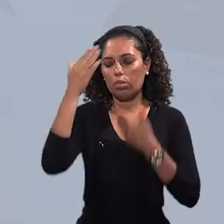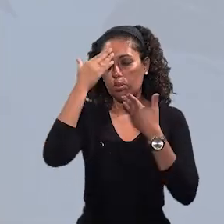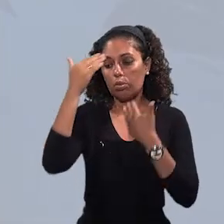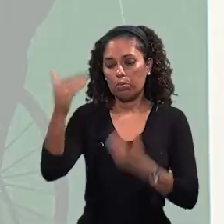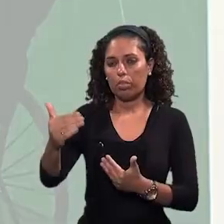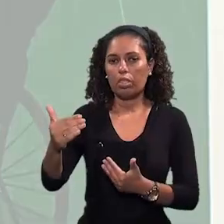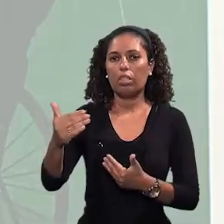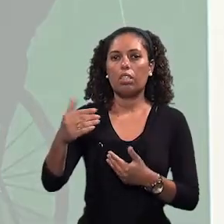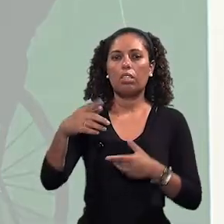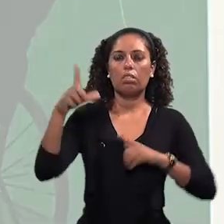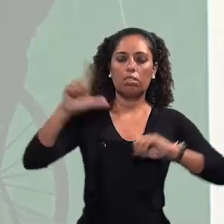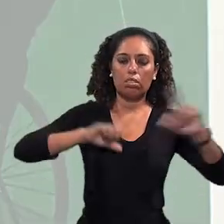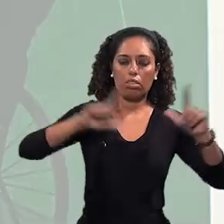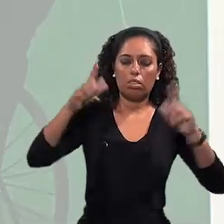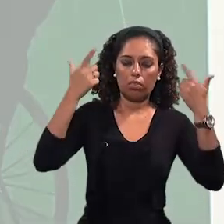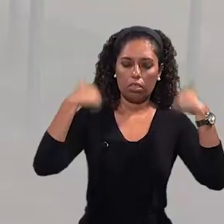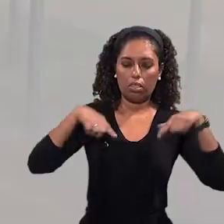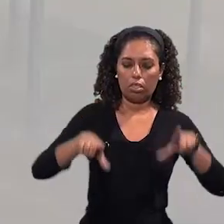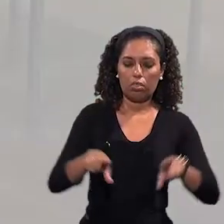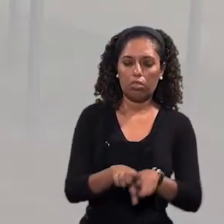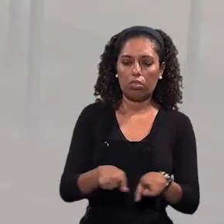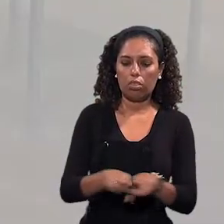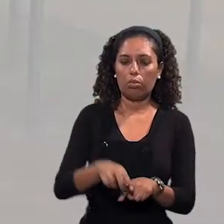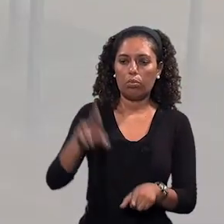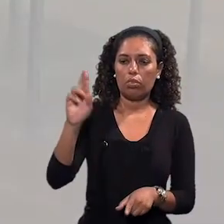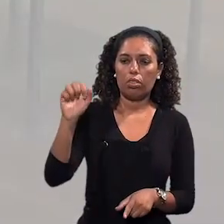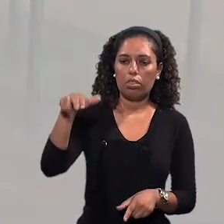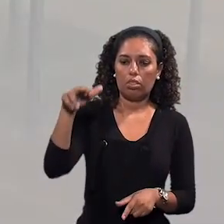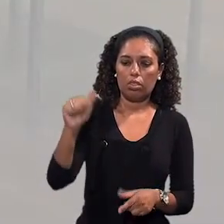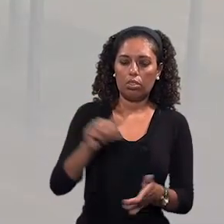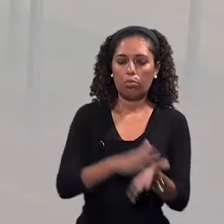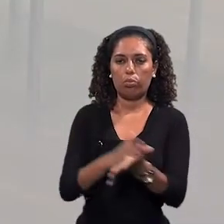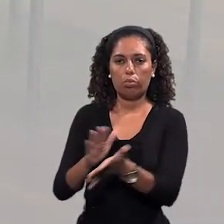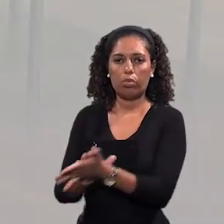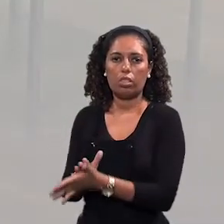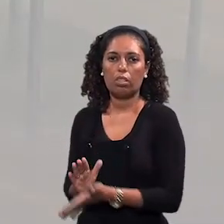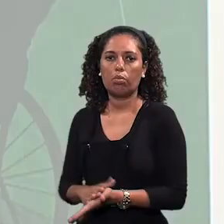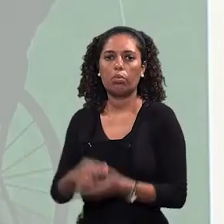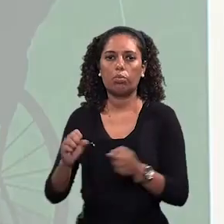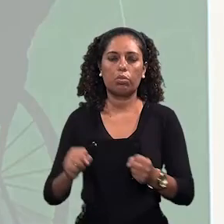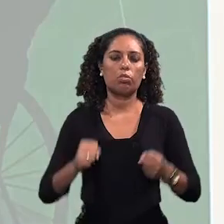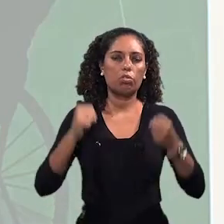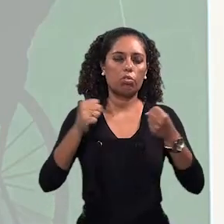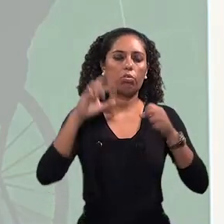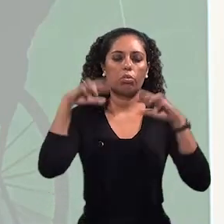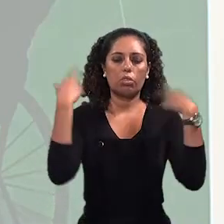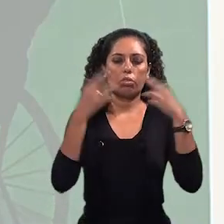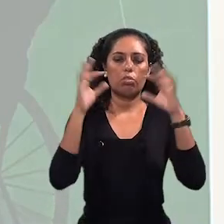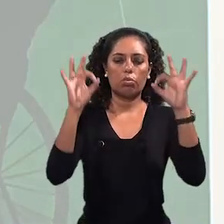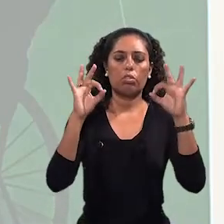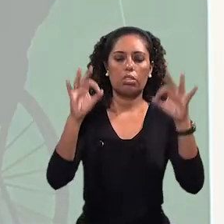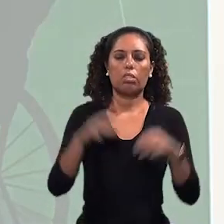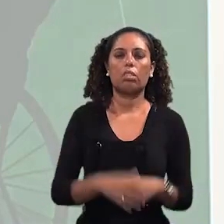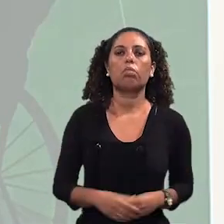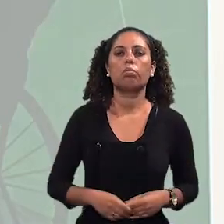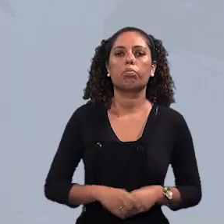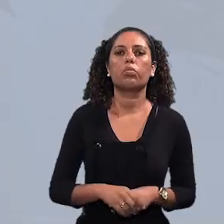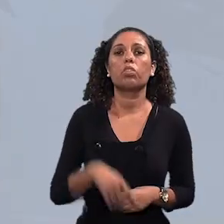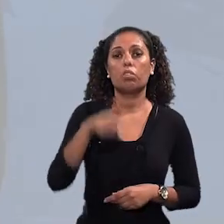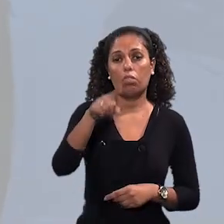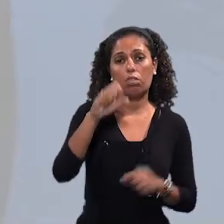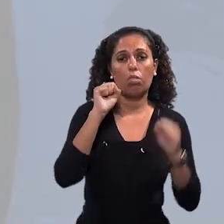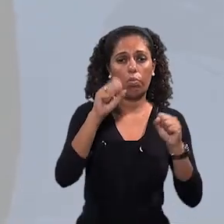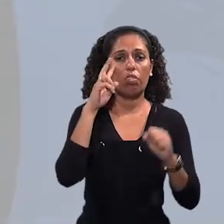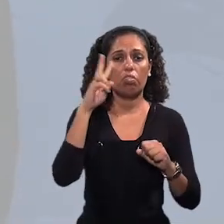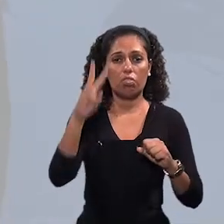presença. Obrigado, Rui. Obrigado, TV Alerj. Companheiro Renan, parabéns pela atitude, pela sessão solene, muito bacana. Obrigado. Bem, e